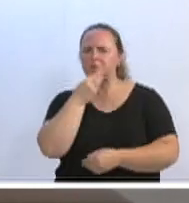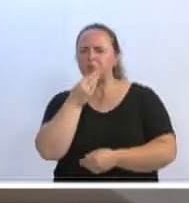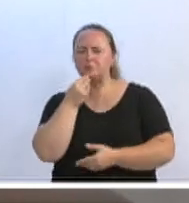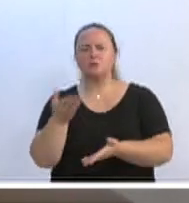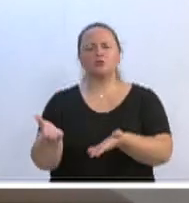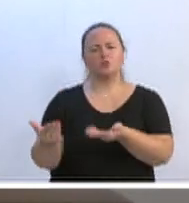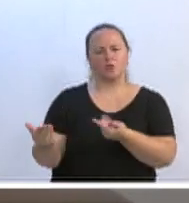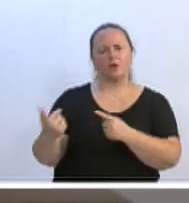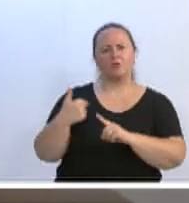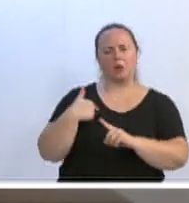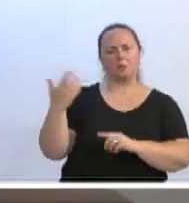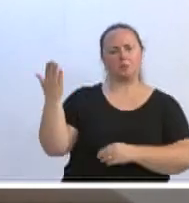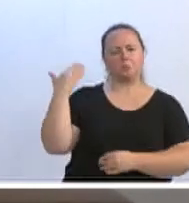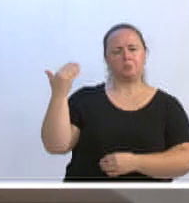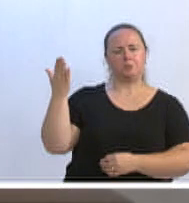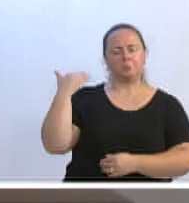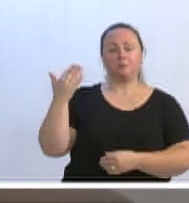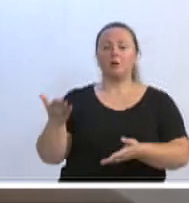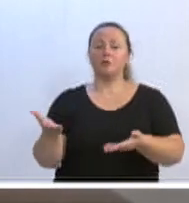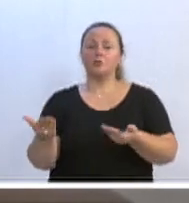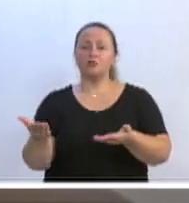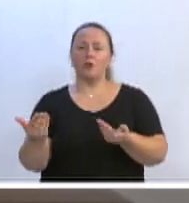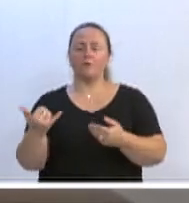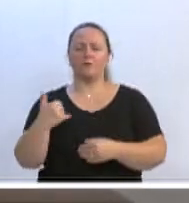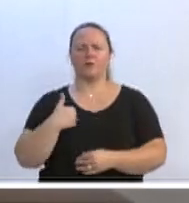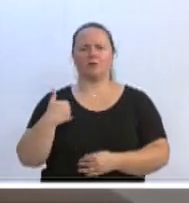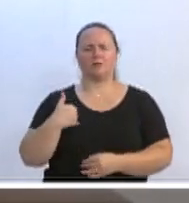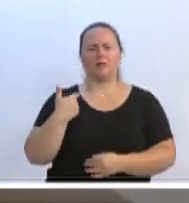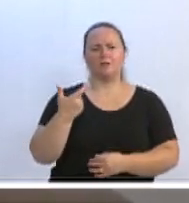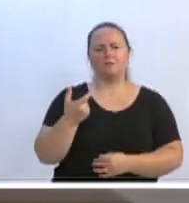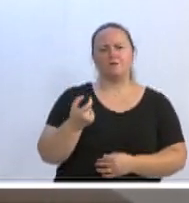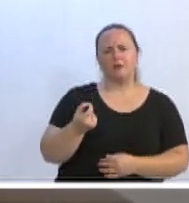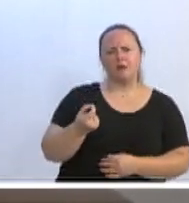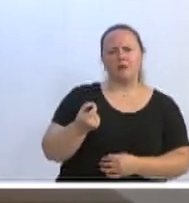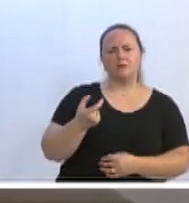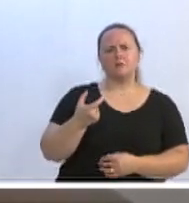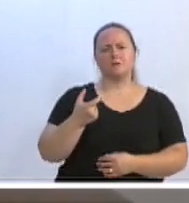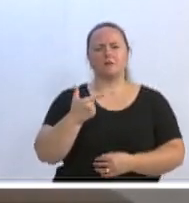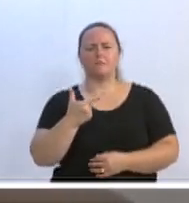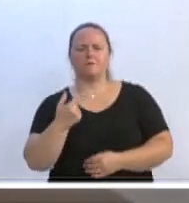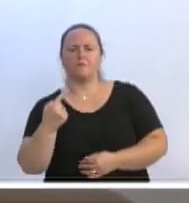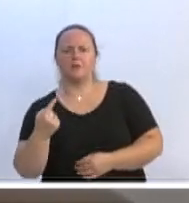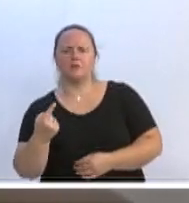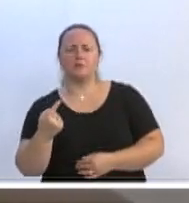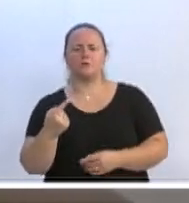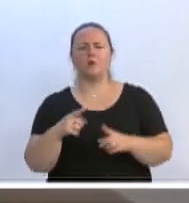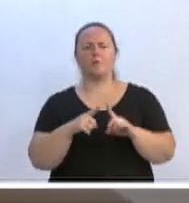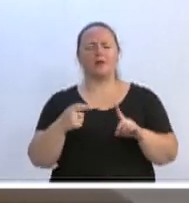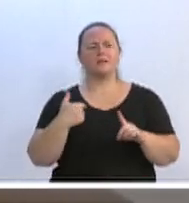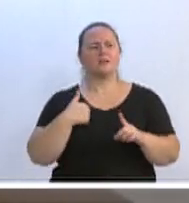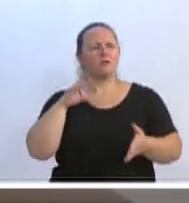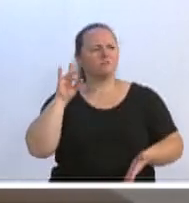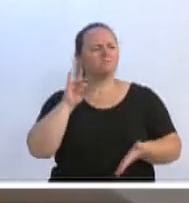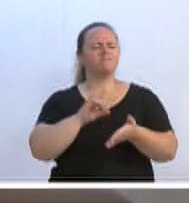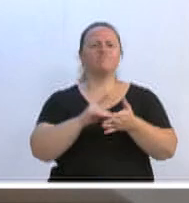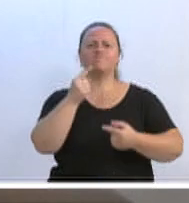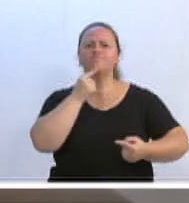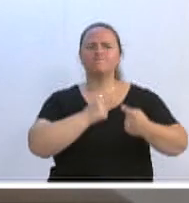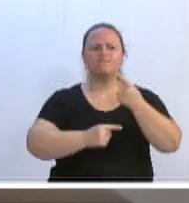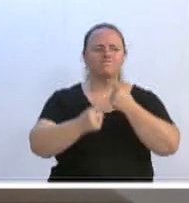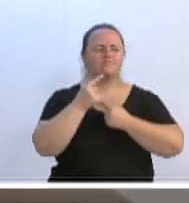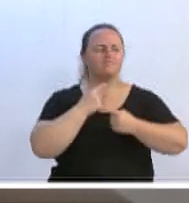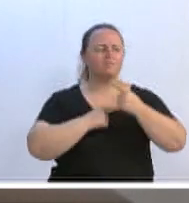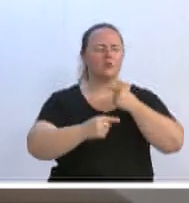Eu também era jovem, de aproximadamente 20, 21 anos, e tinha um desejo muito grande de servir a